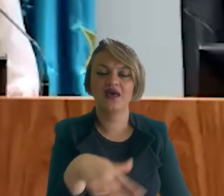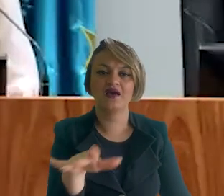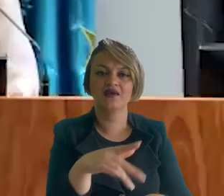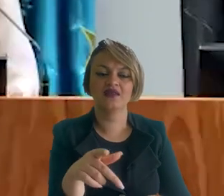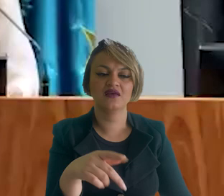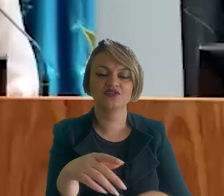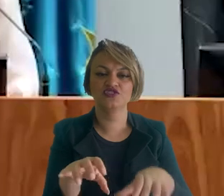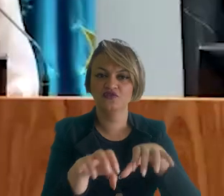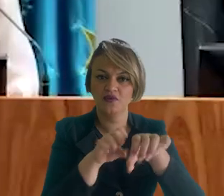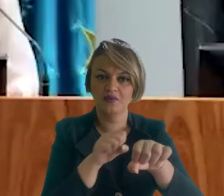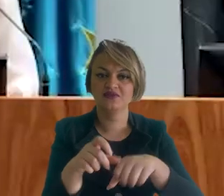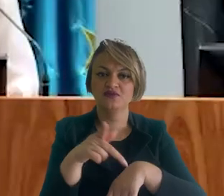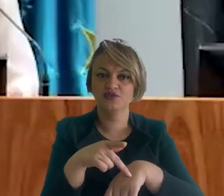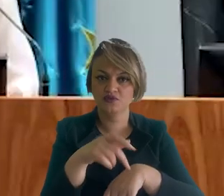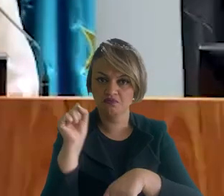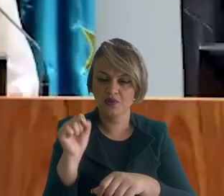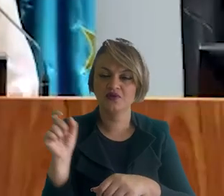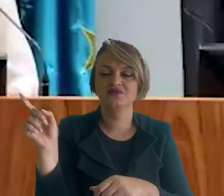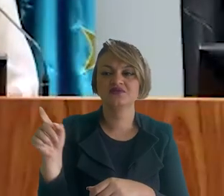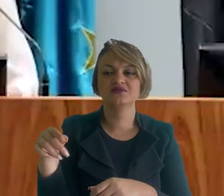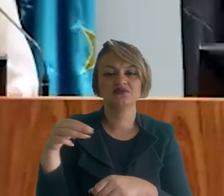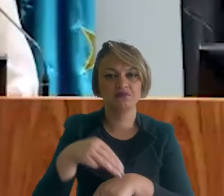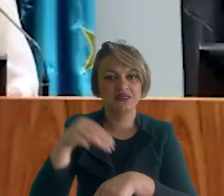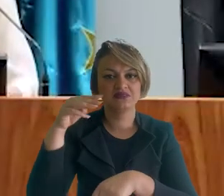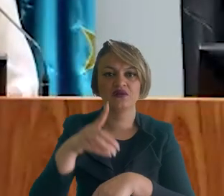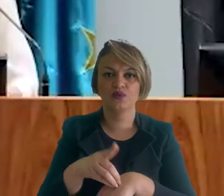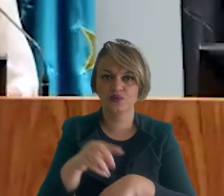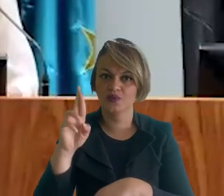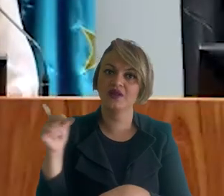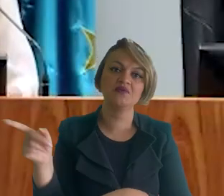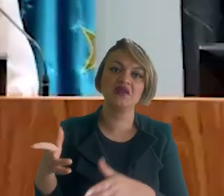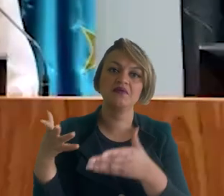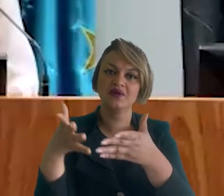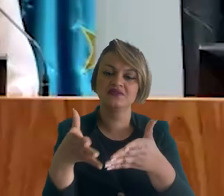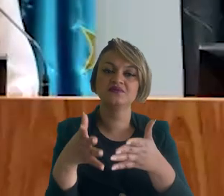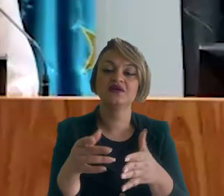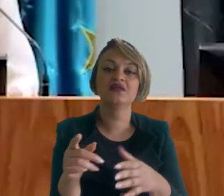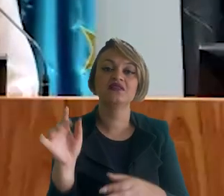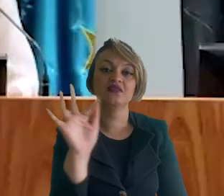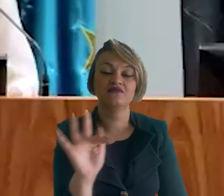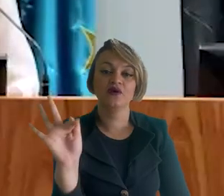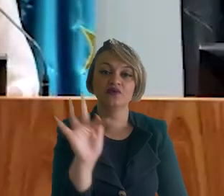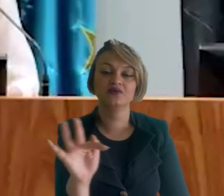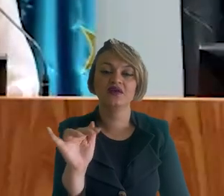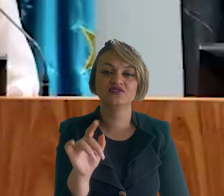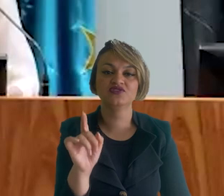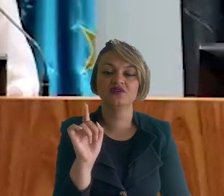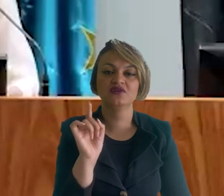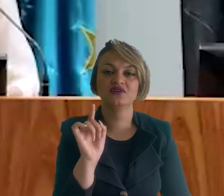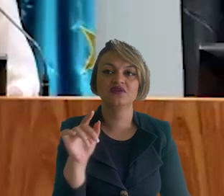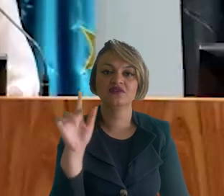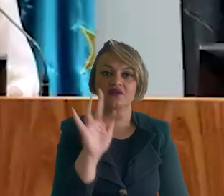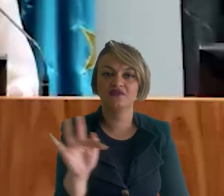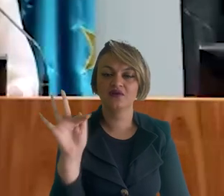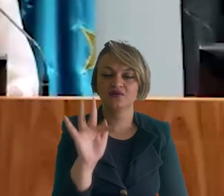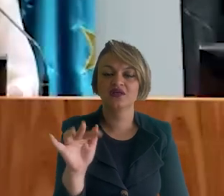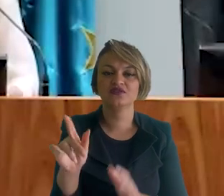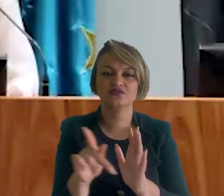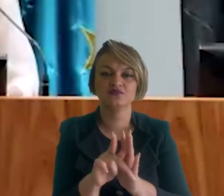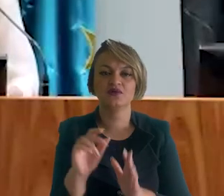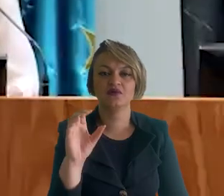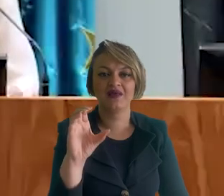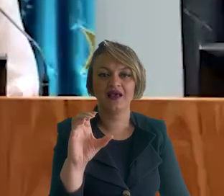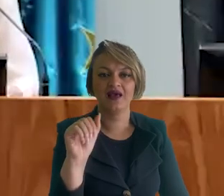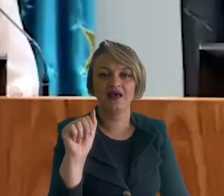e pós-graduação especialização mestrado e doutorado da faculdade de direito da pontifícia Universidade Católica